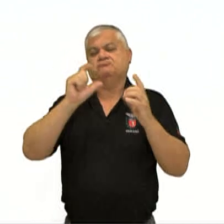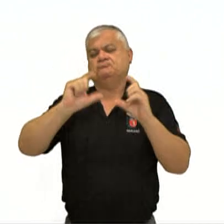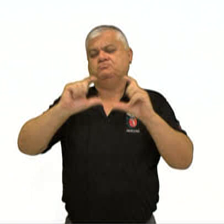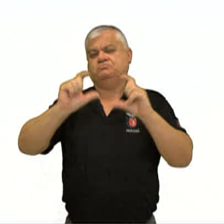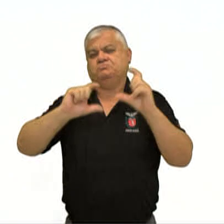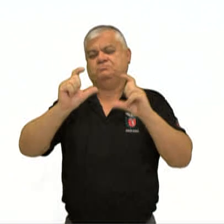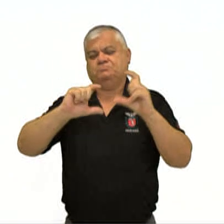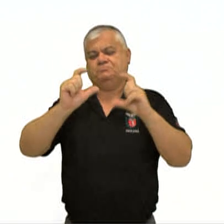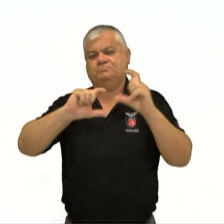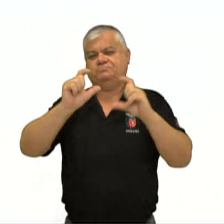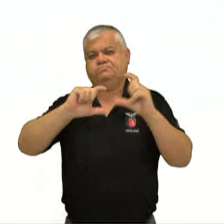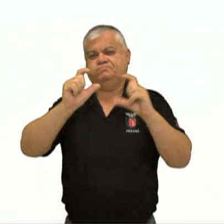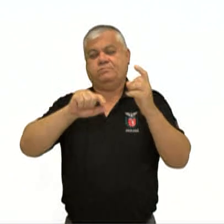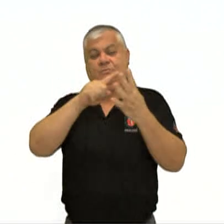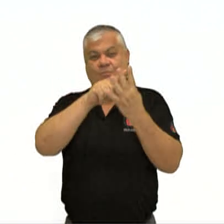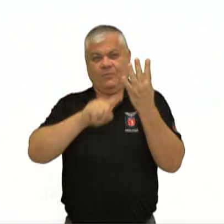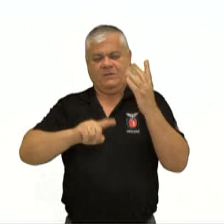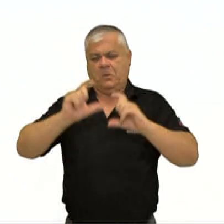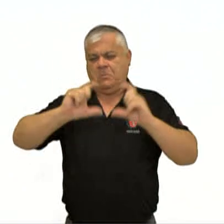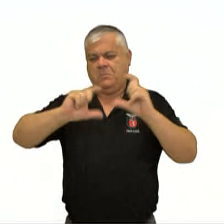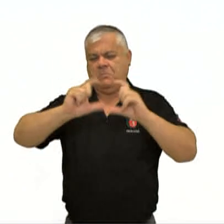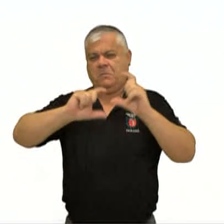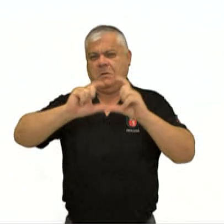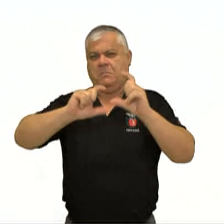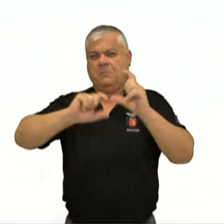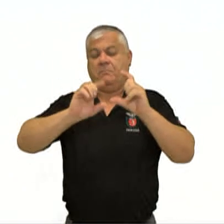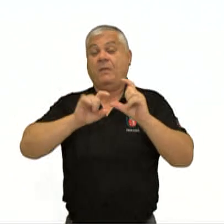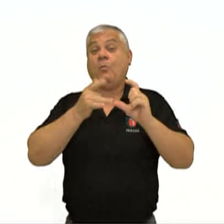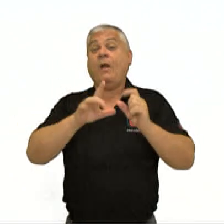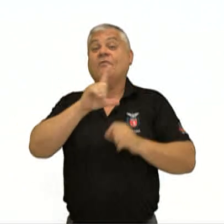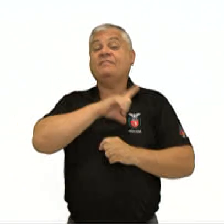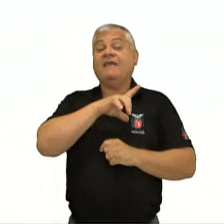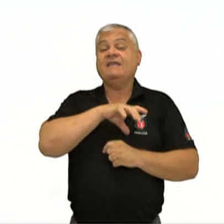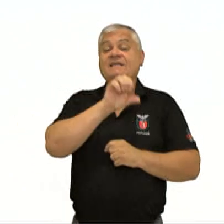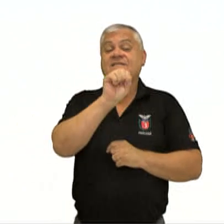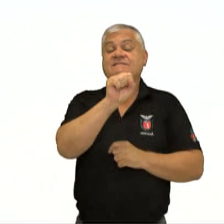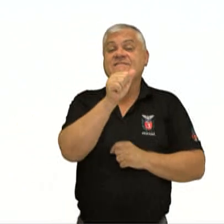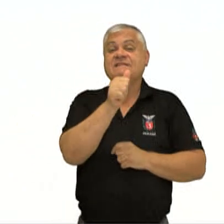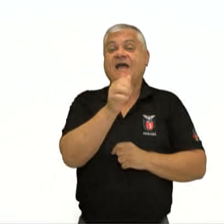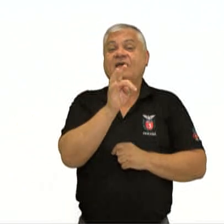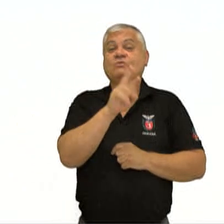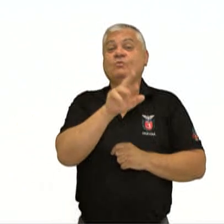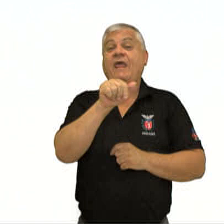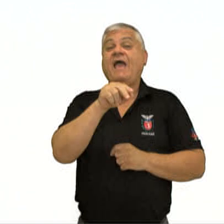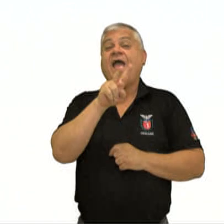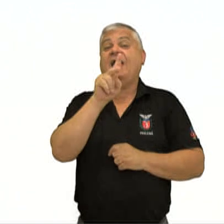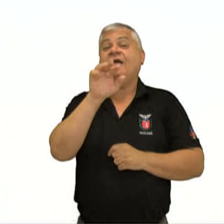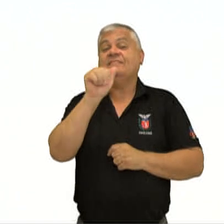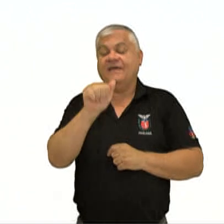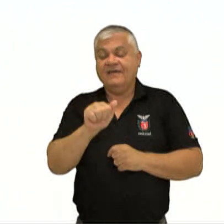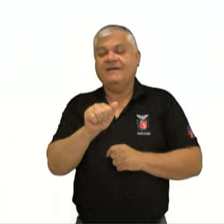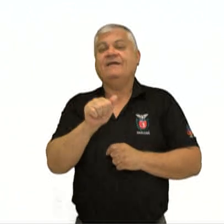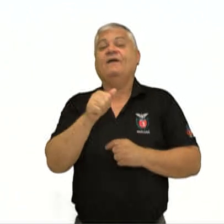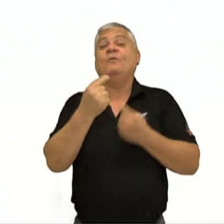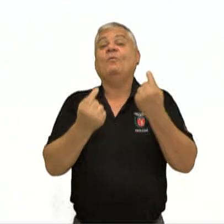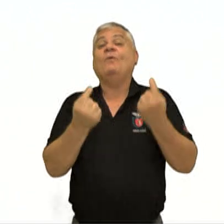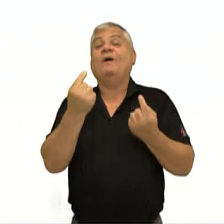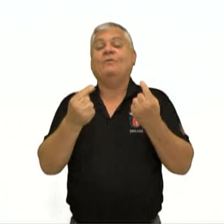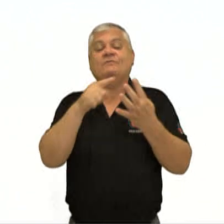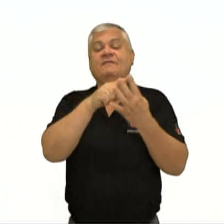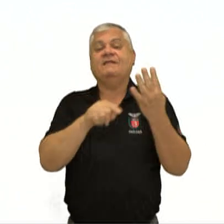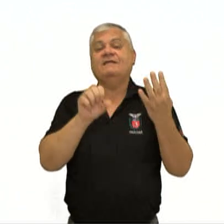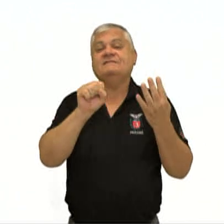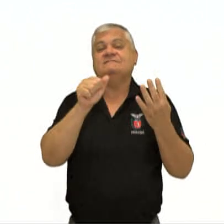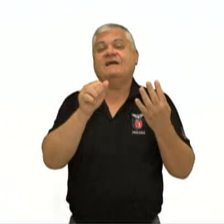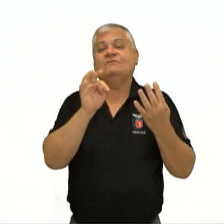tubos coexistem nesta temperatura soluções saturadas e fase sólida ou corpo de fundo? E eu quero que vocês